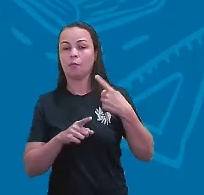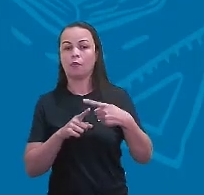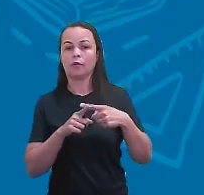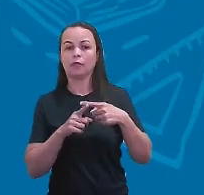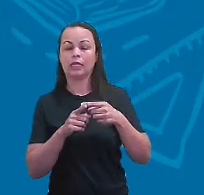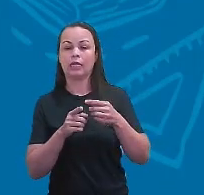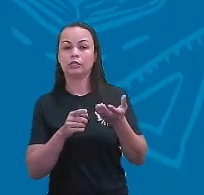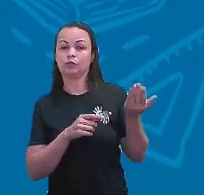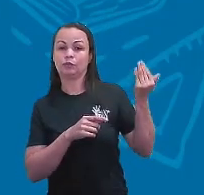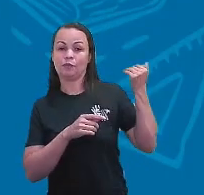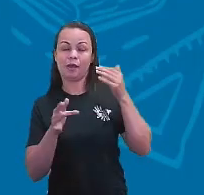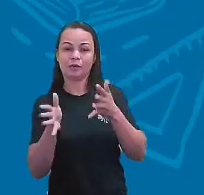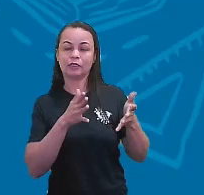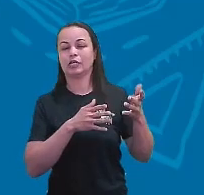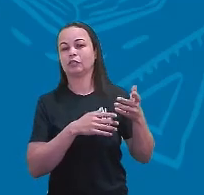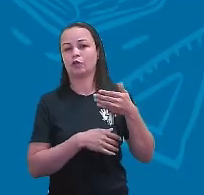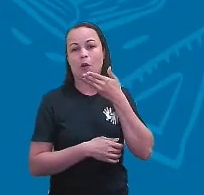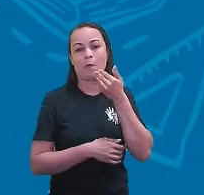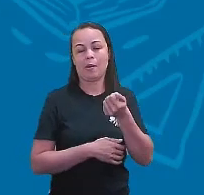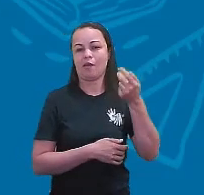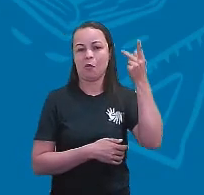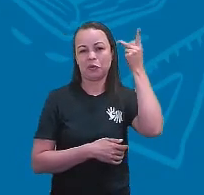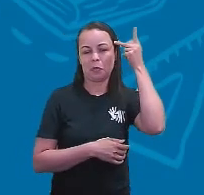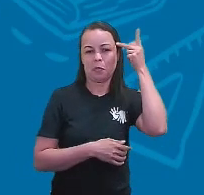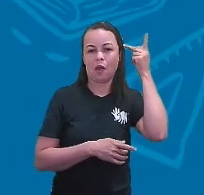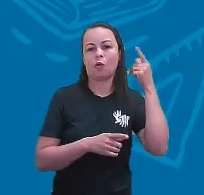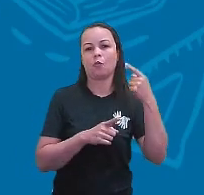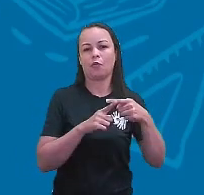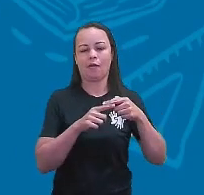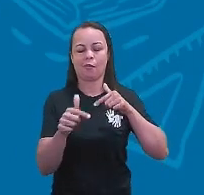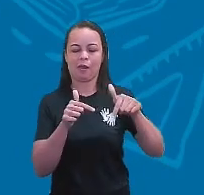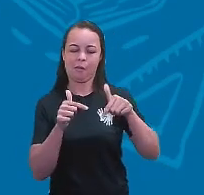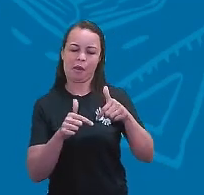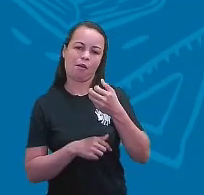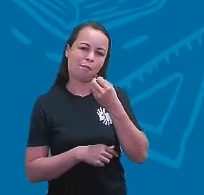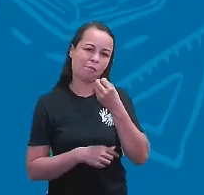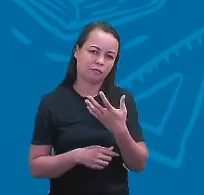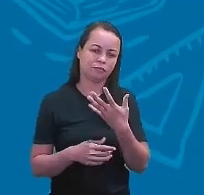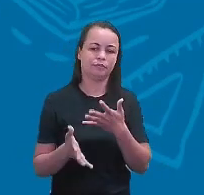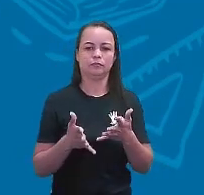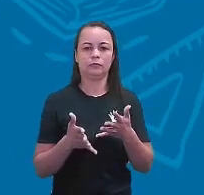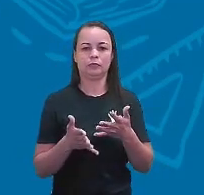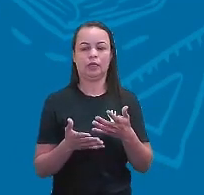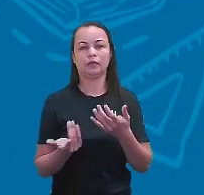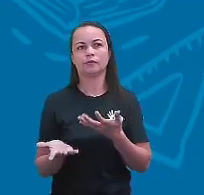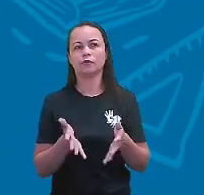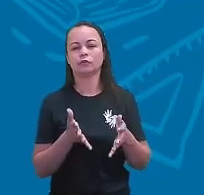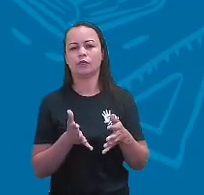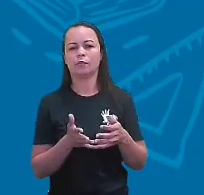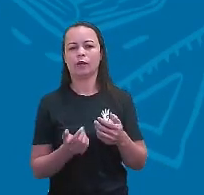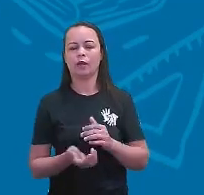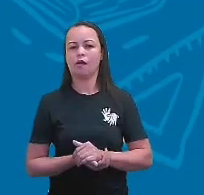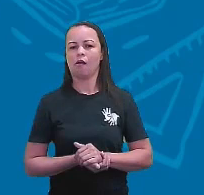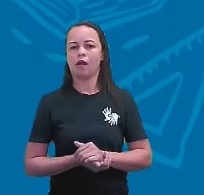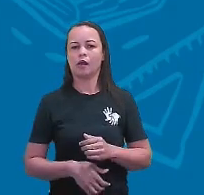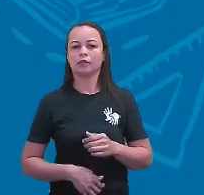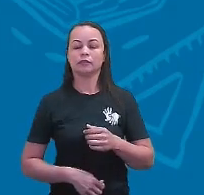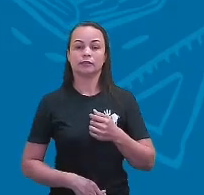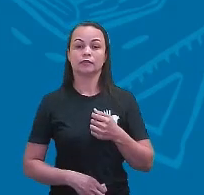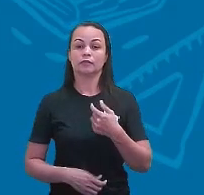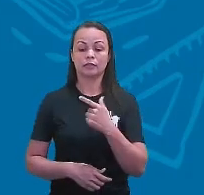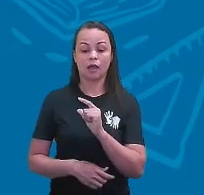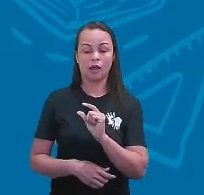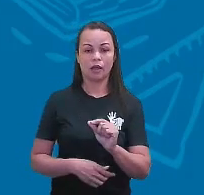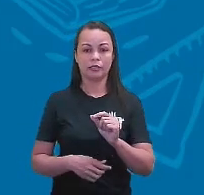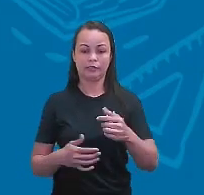das oportunidades, com melhores empregos, melhores salários. Então, se era para eu sair da minha cidade, do